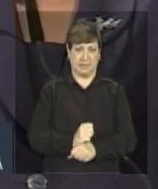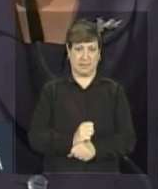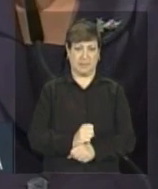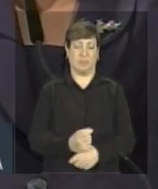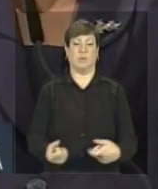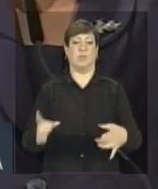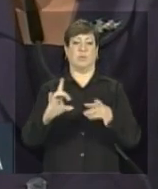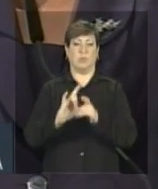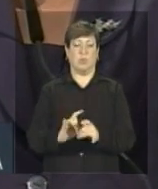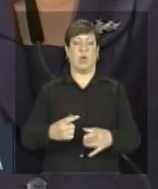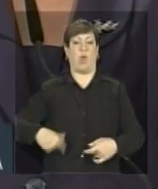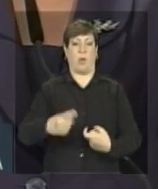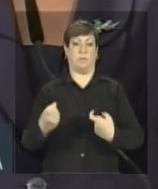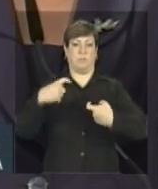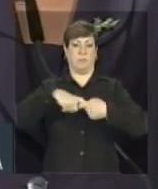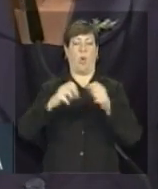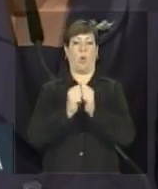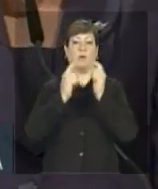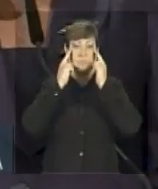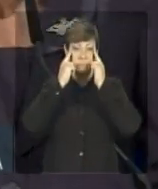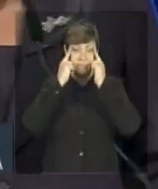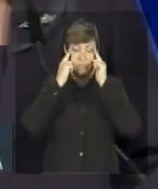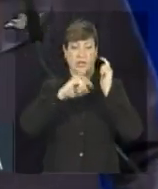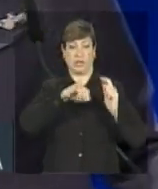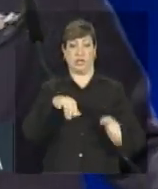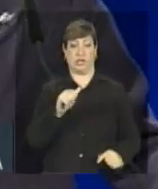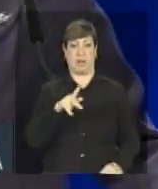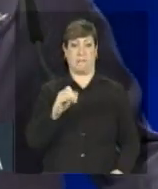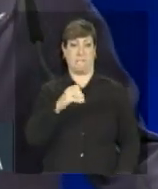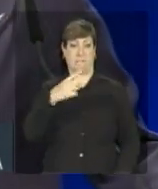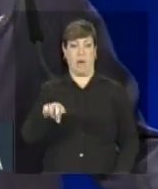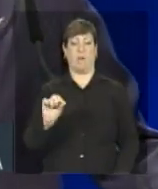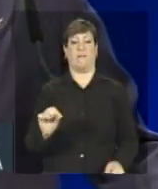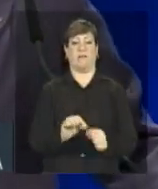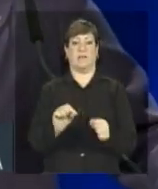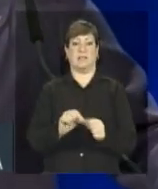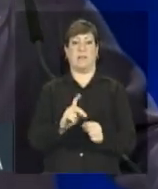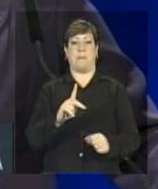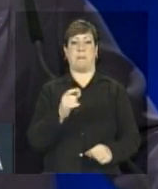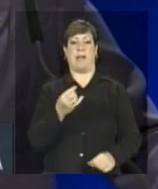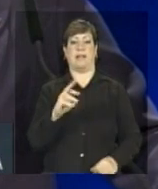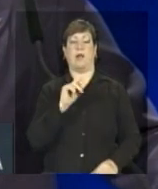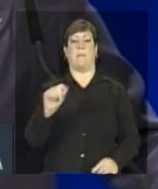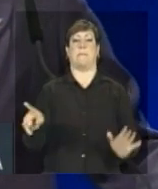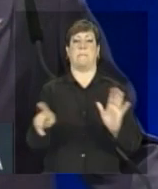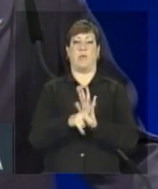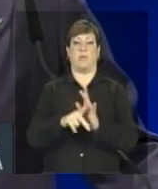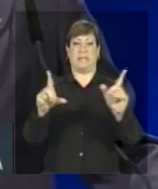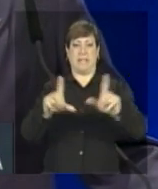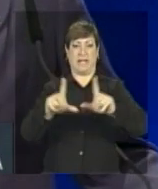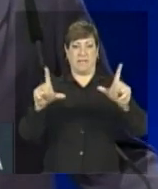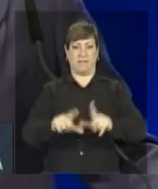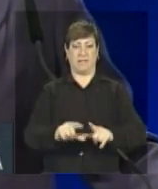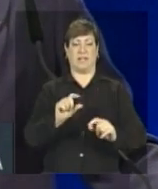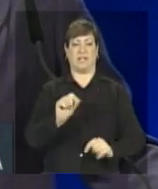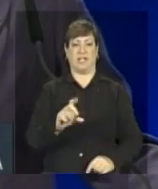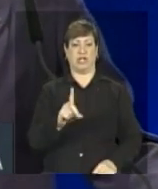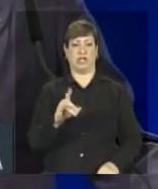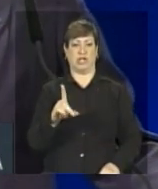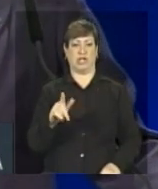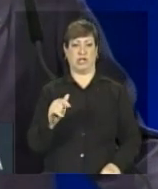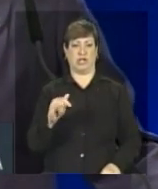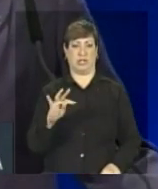na nossa parceria com o Japão, que permitiu a criação de um padrão próprio de televisão digital terrestre de